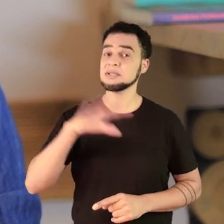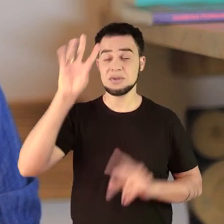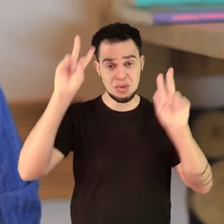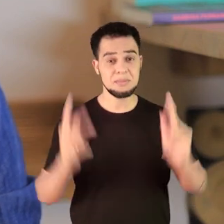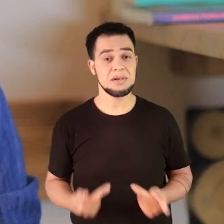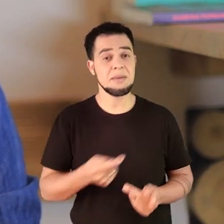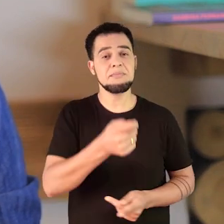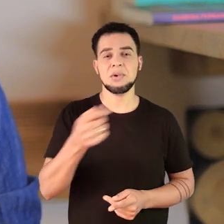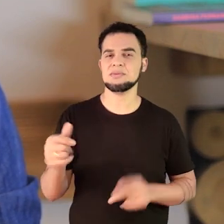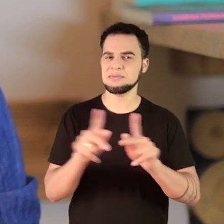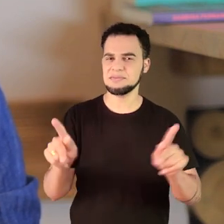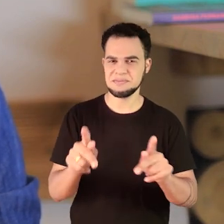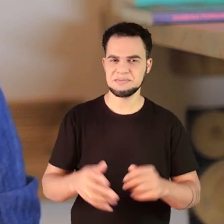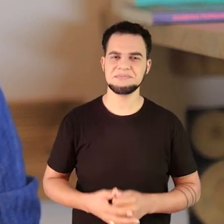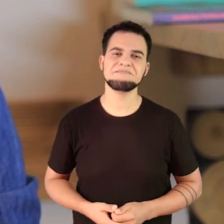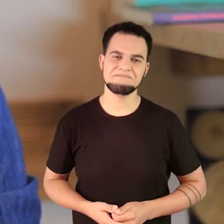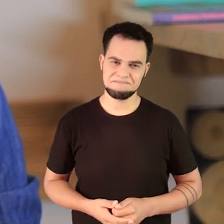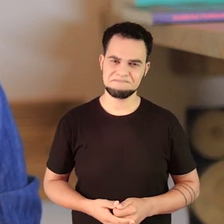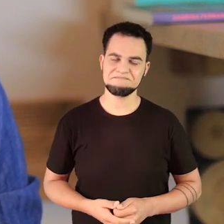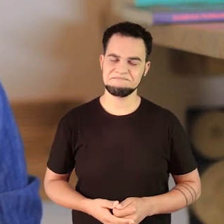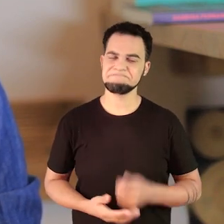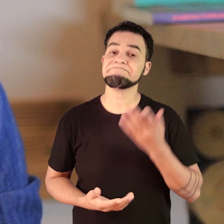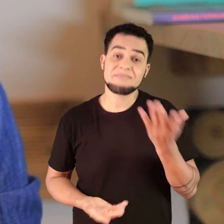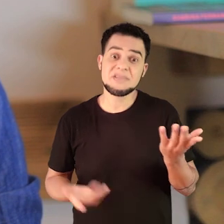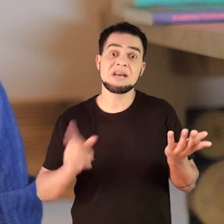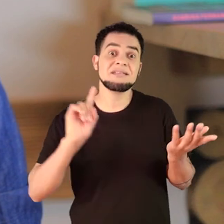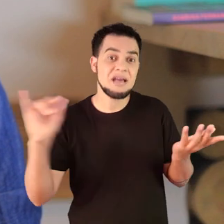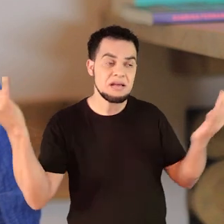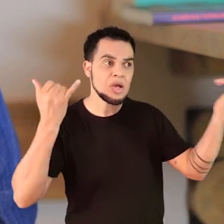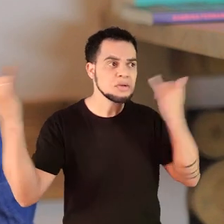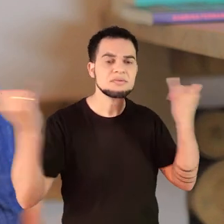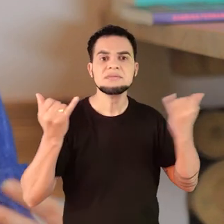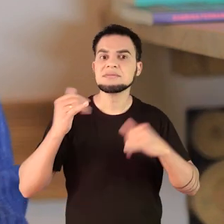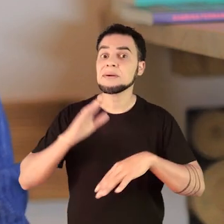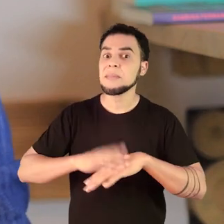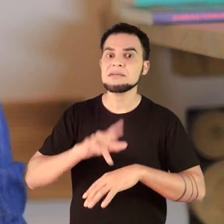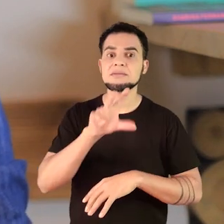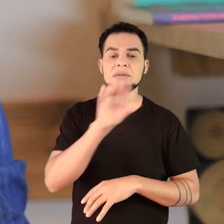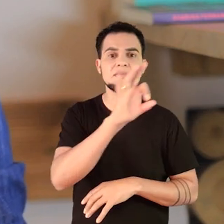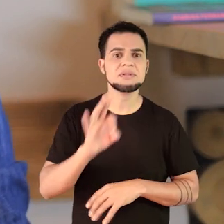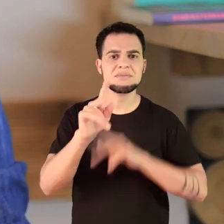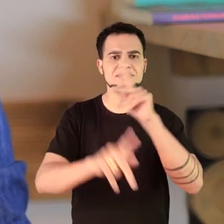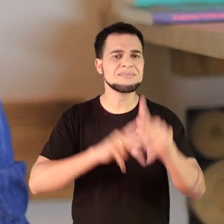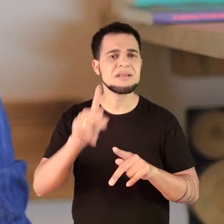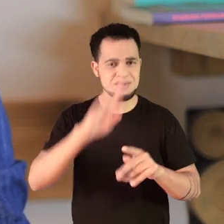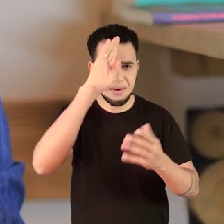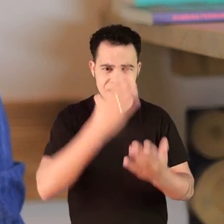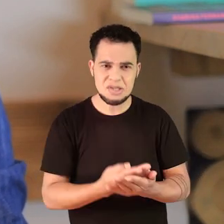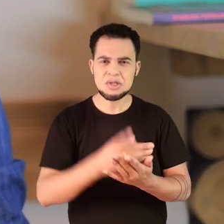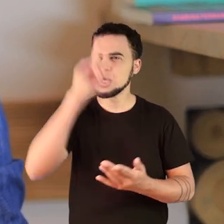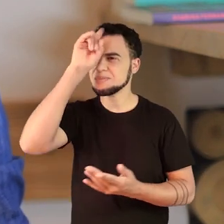humanas e sociais têm pouquíssimos professores. Aí me vem à mente a notícia de que mais de 50% da população acredita